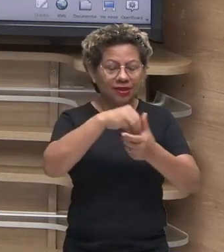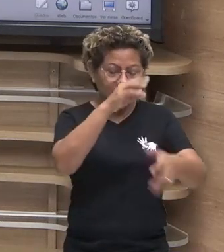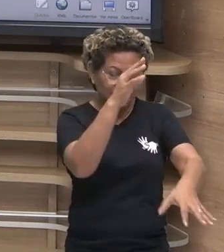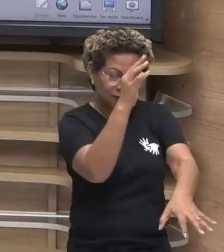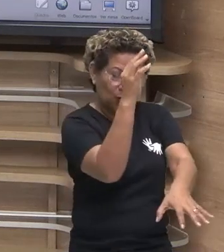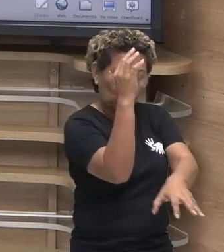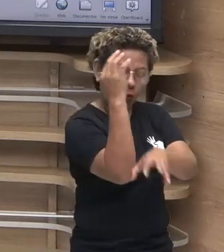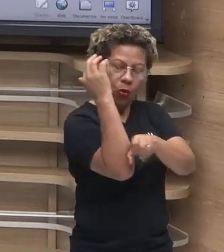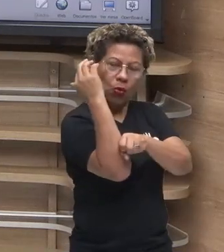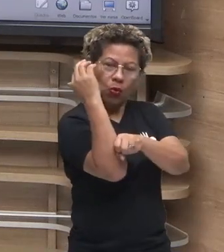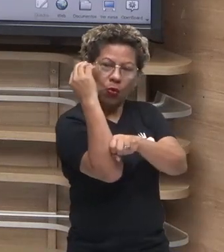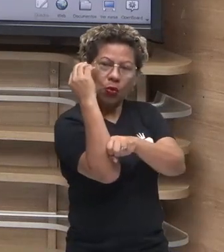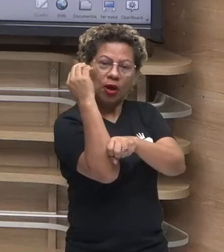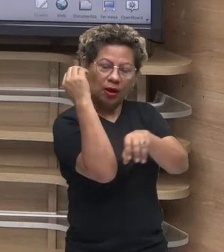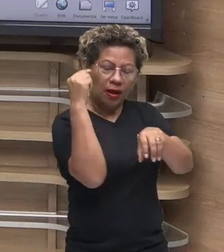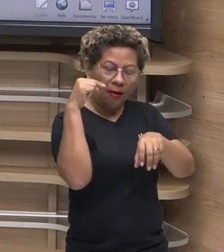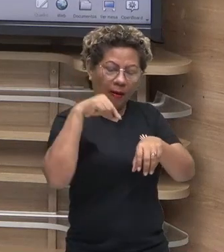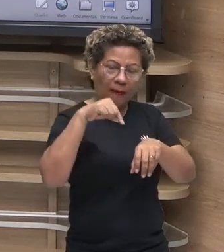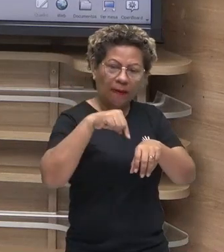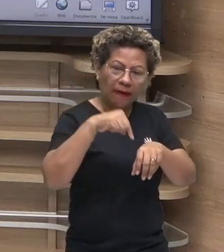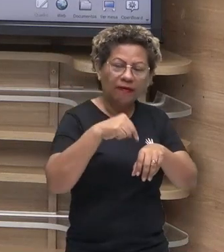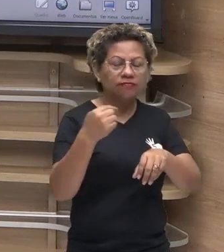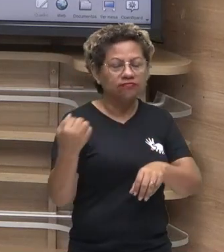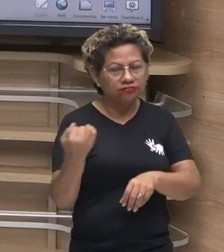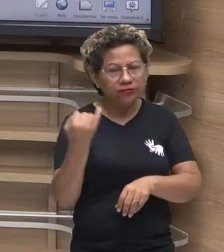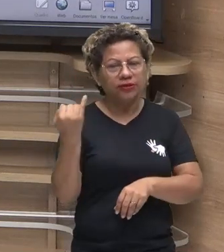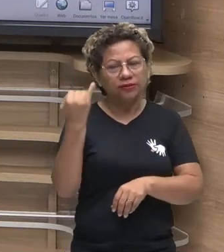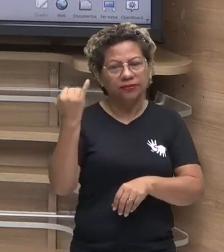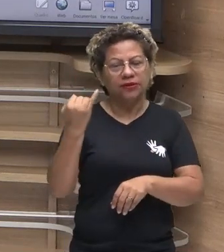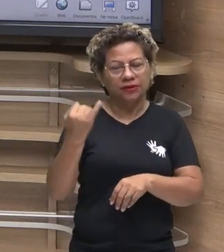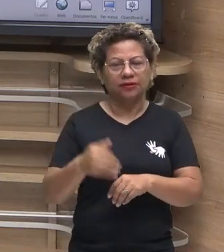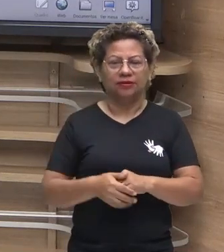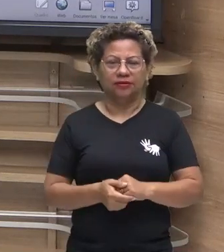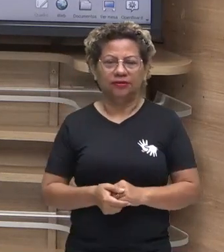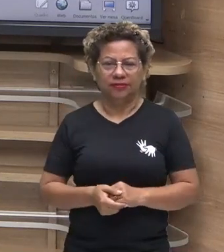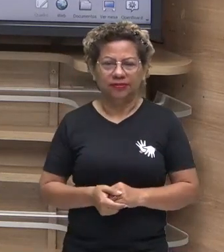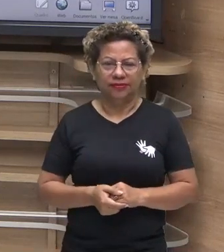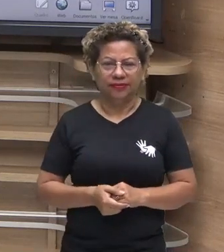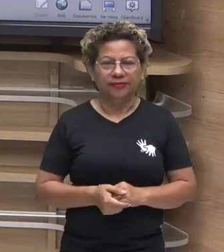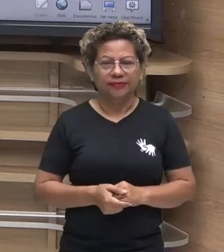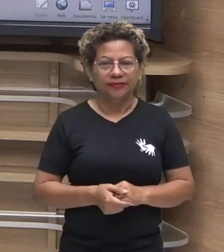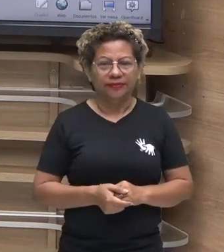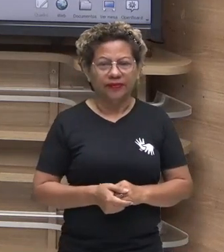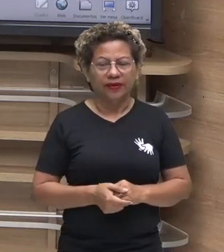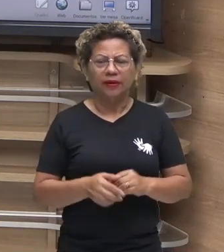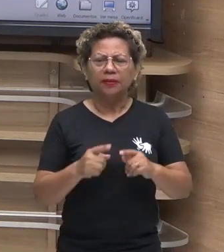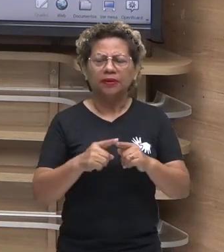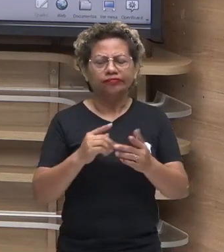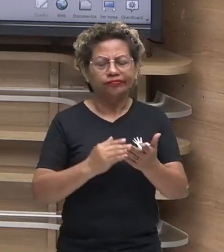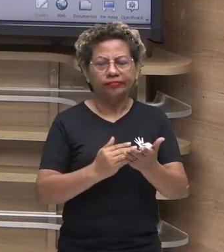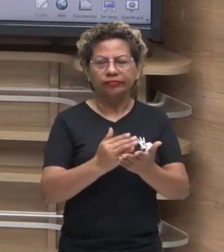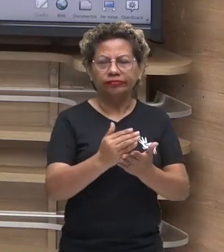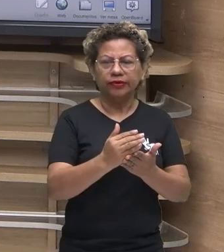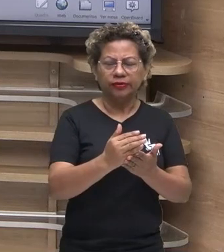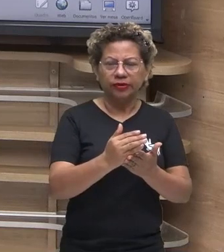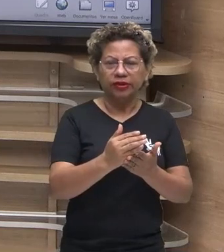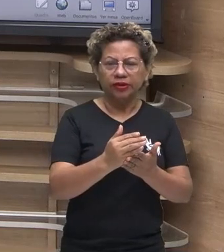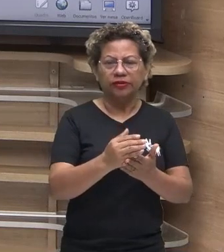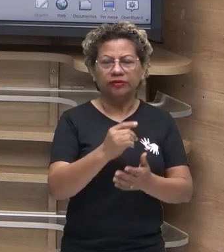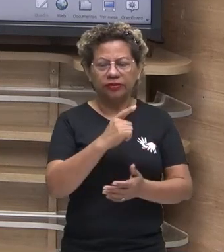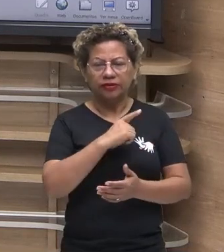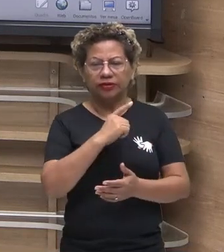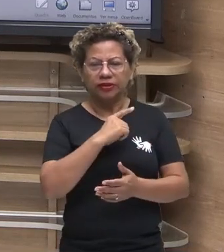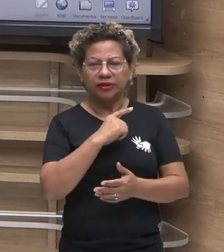os rizóides. Como as briófitas são as primeiras plantas, então os rizóides ali eram o início do que seriam